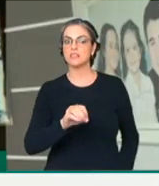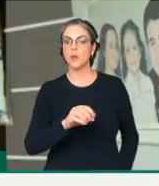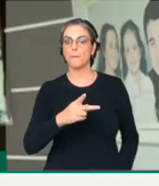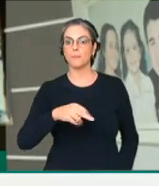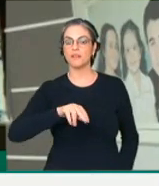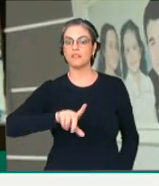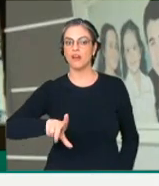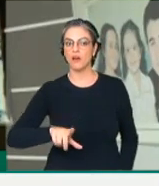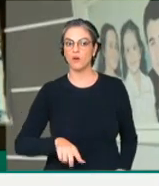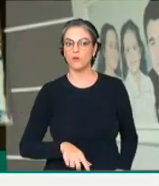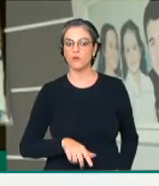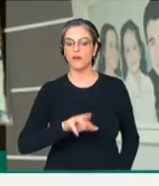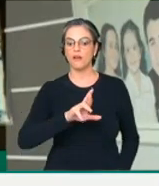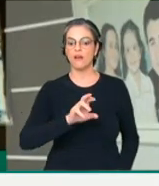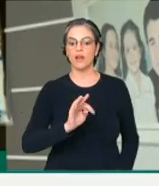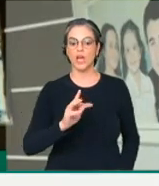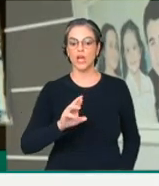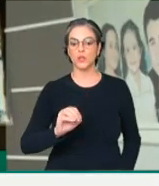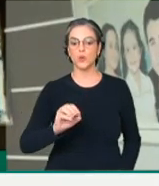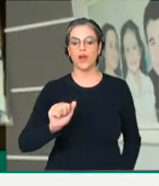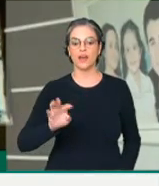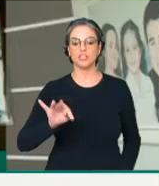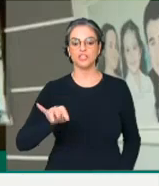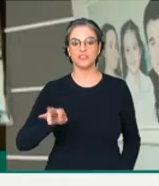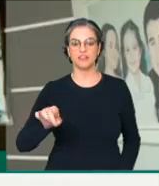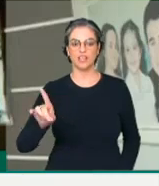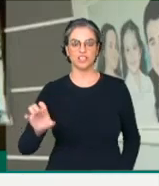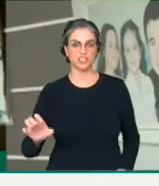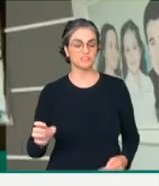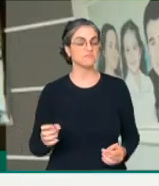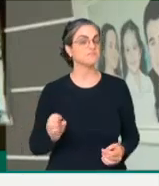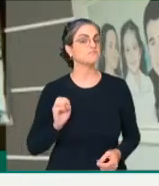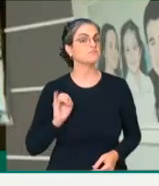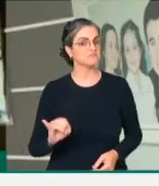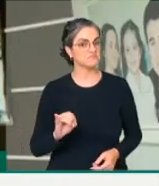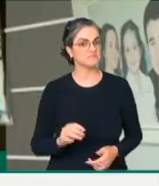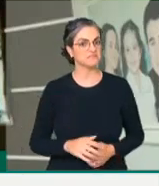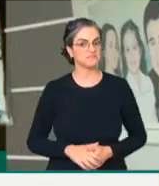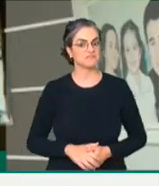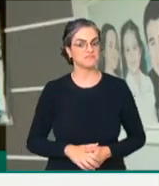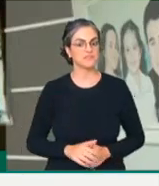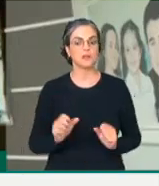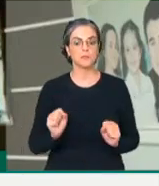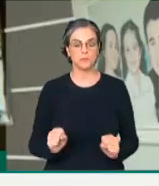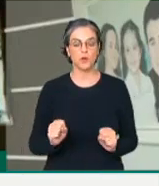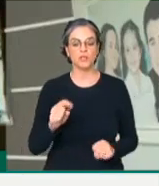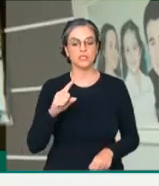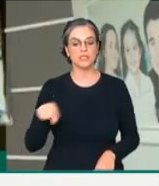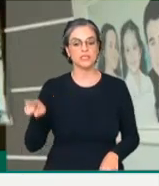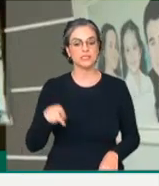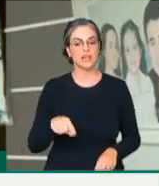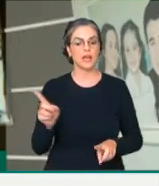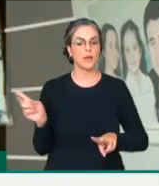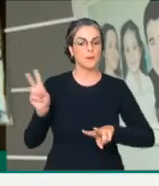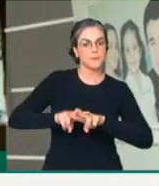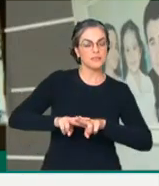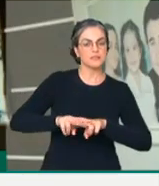retroatividade da proposição e a revogação da prisão do deputado Daniel Silveira.